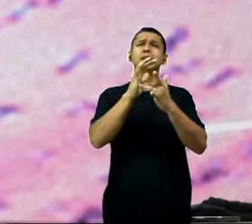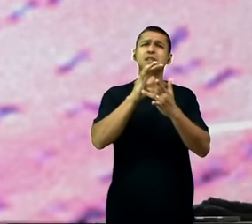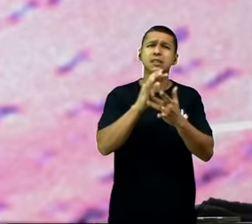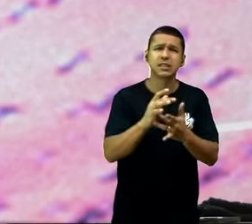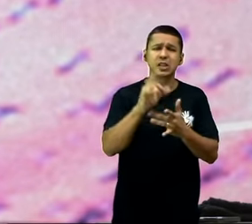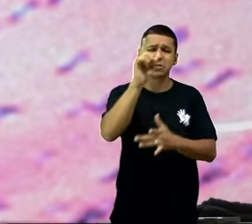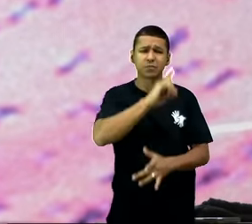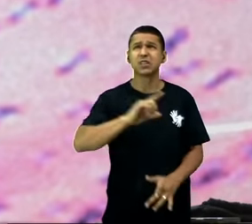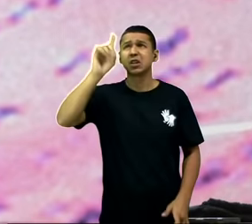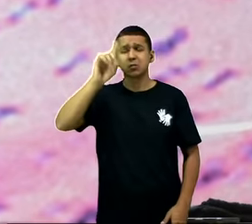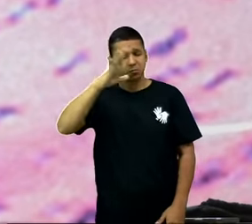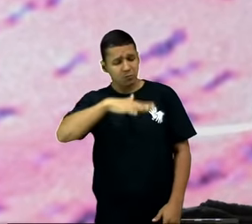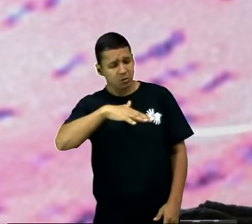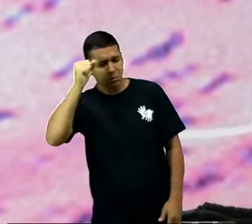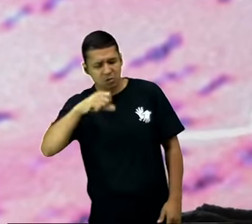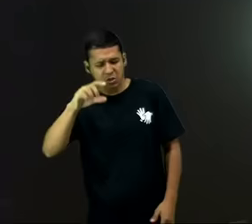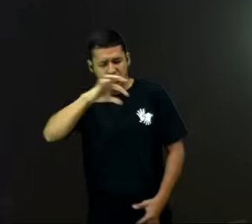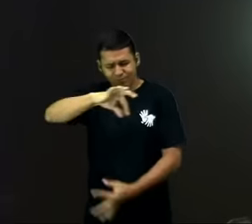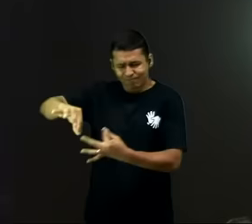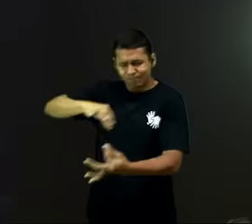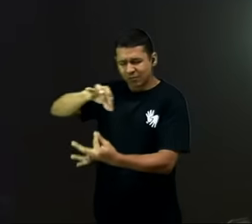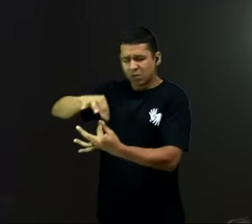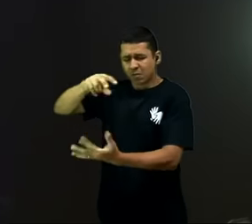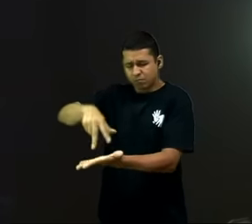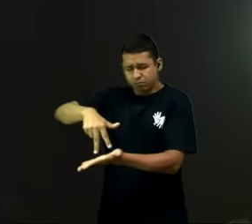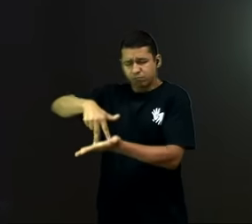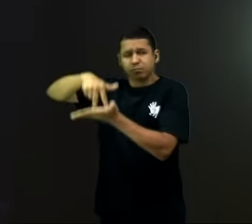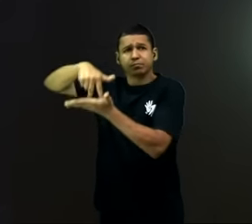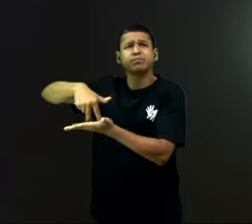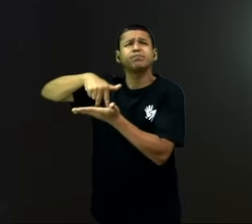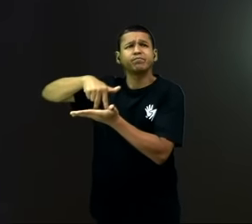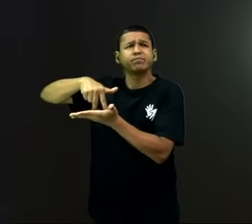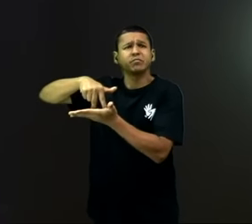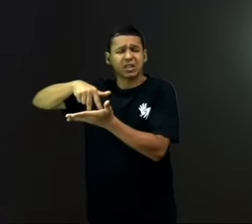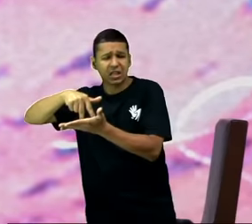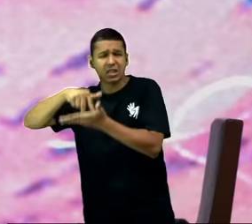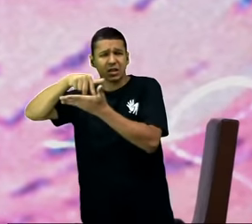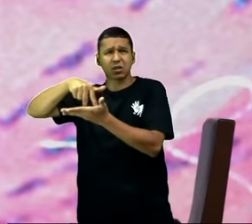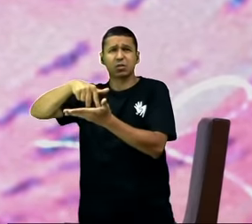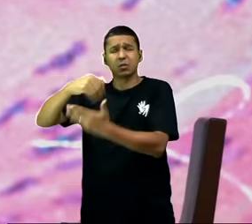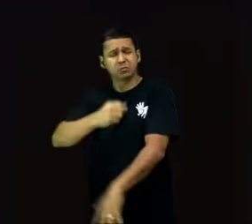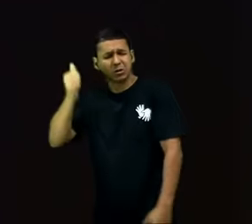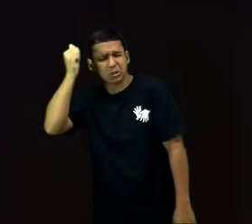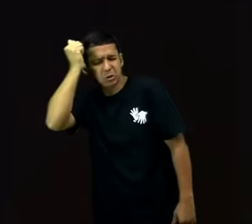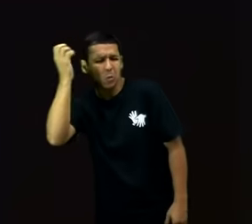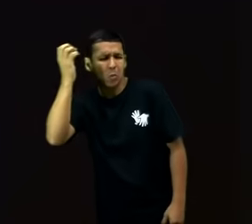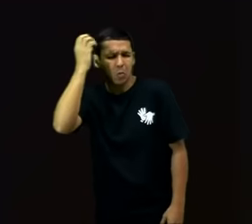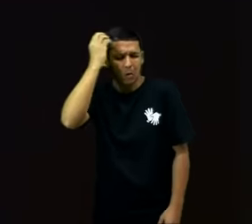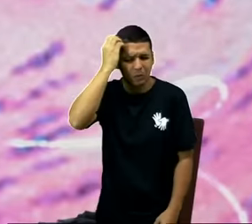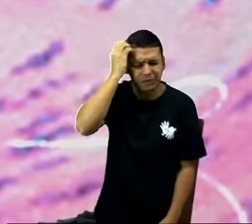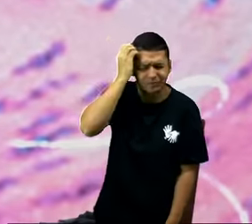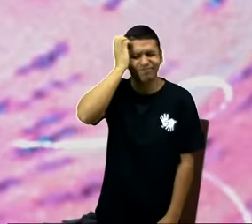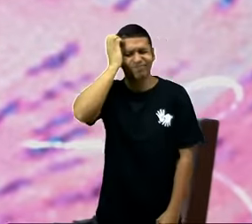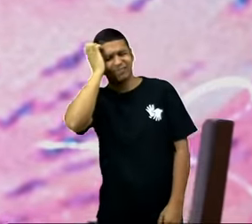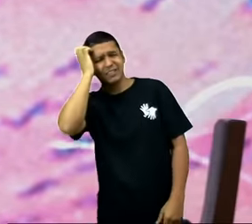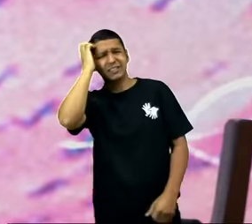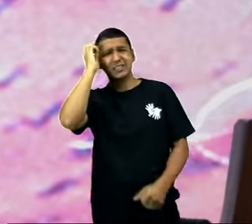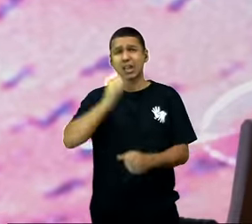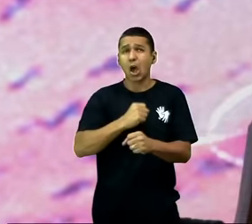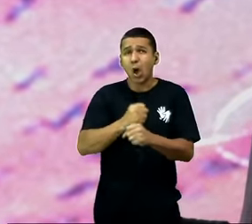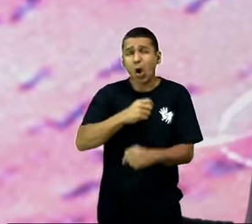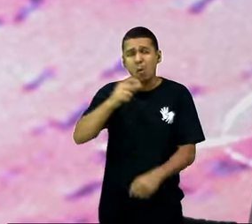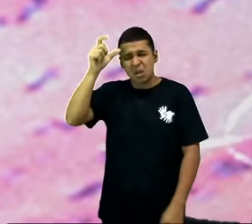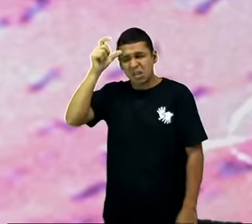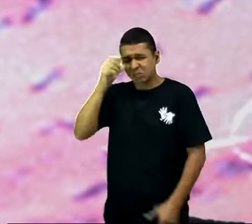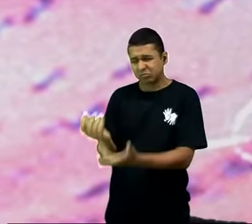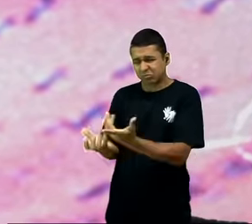no espírito, e só vai permanecer de pé aquilo que é gerado no espírito. Toda culpa, toda condenação, toda obra do